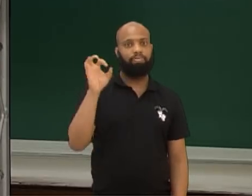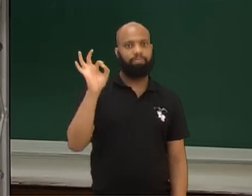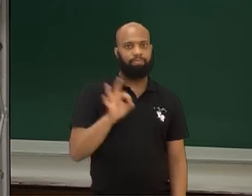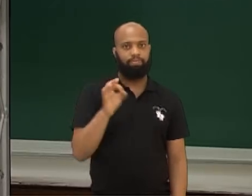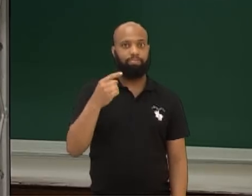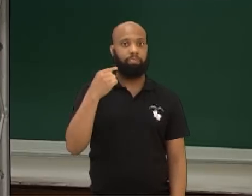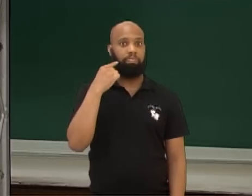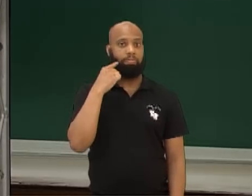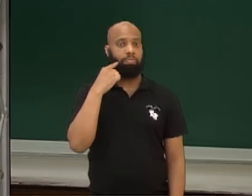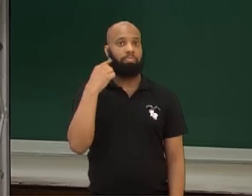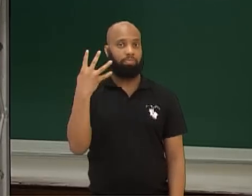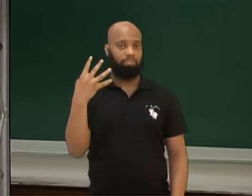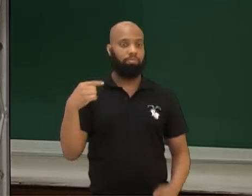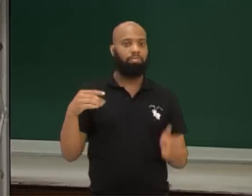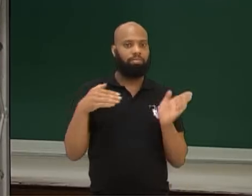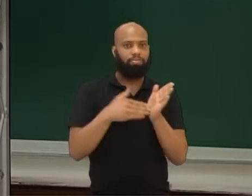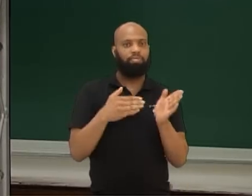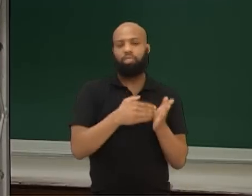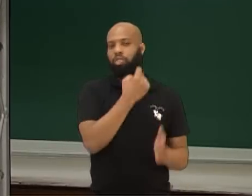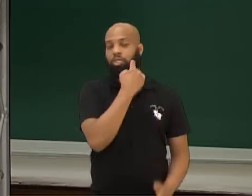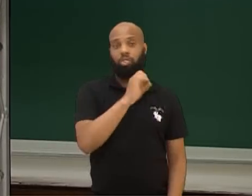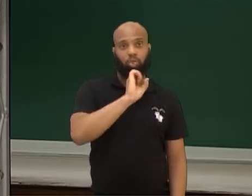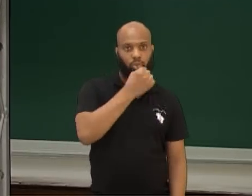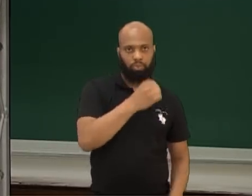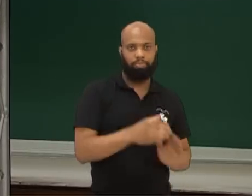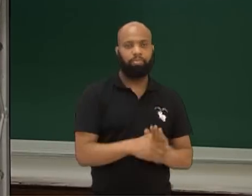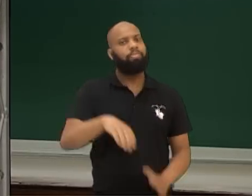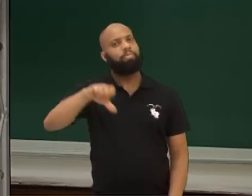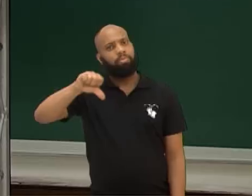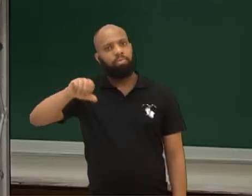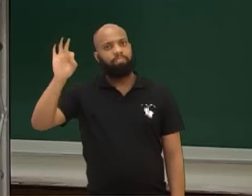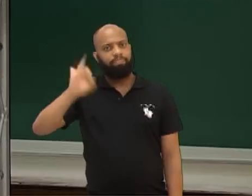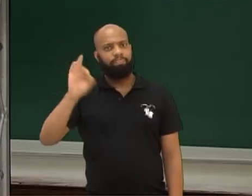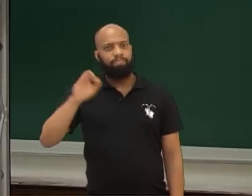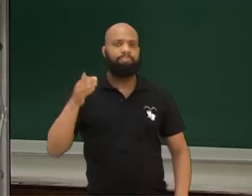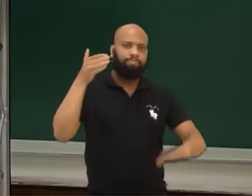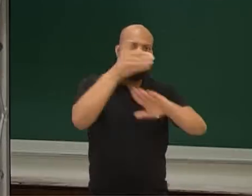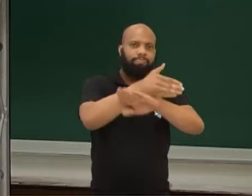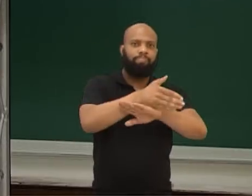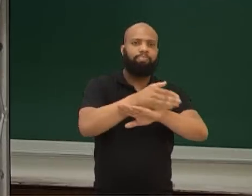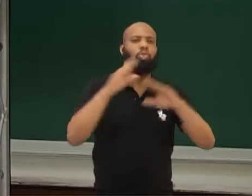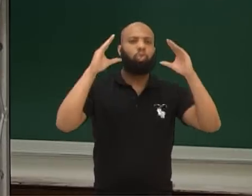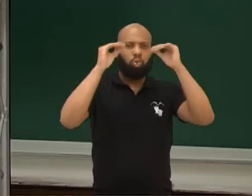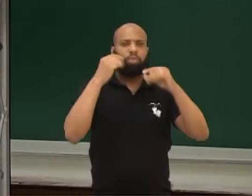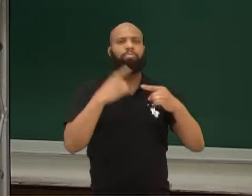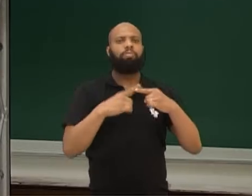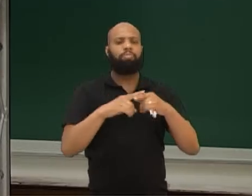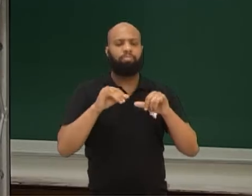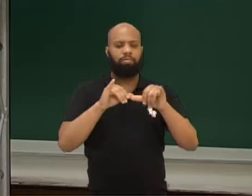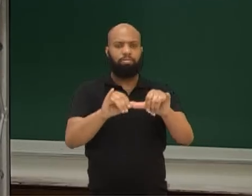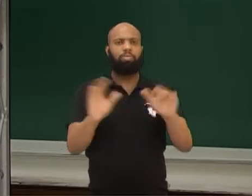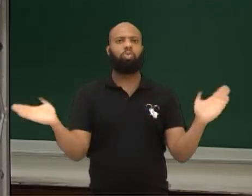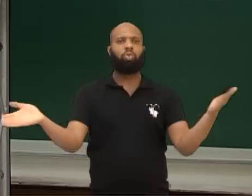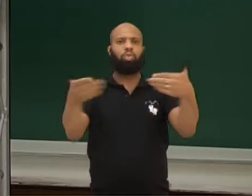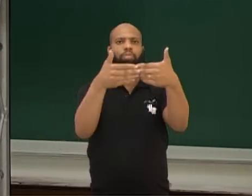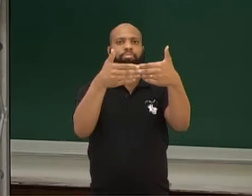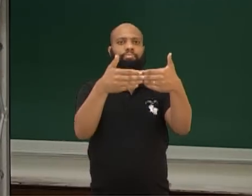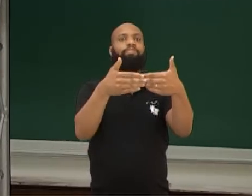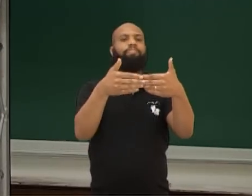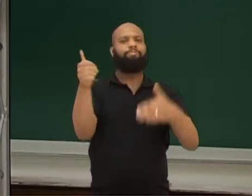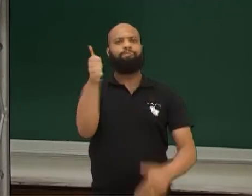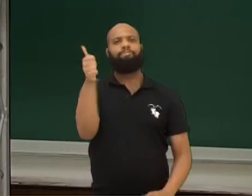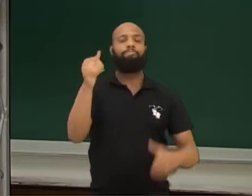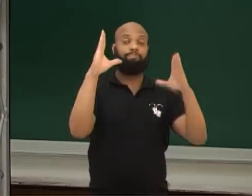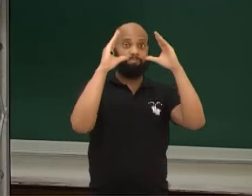das 4 às 8. E 9% gosta de ir bem de noite, porque o mercado fecha às 11 horas da noite. Então, das